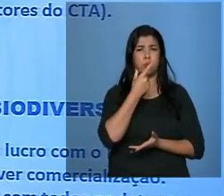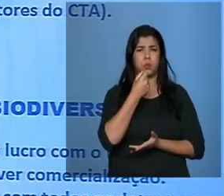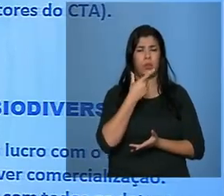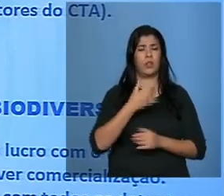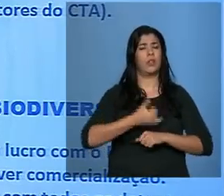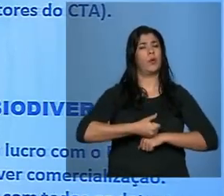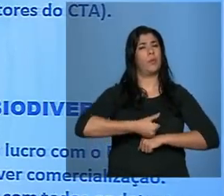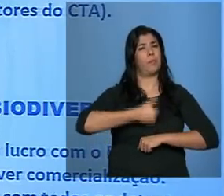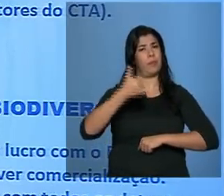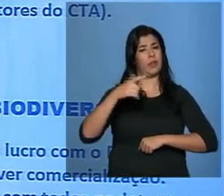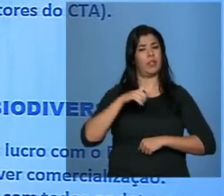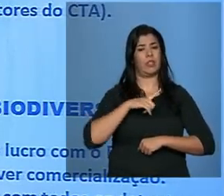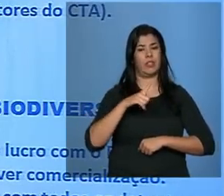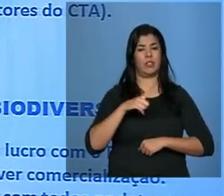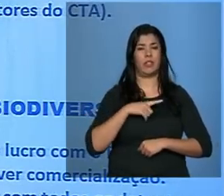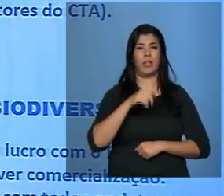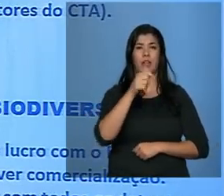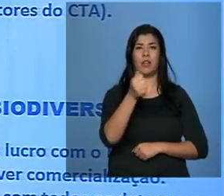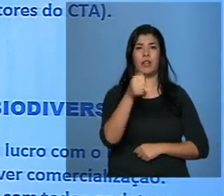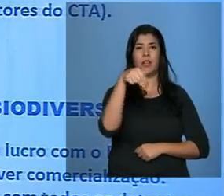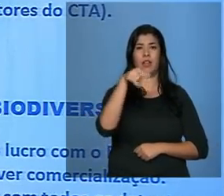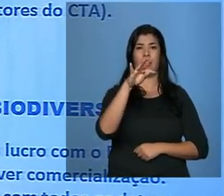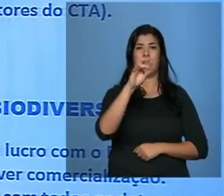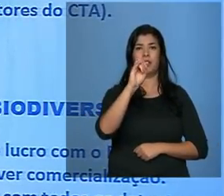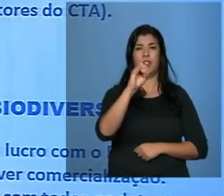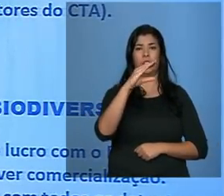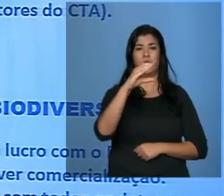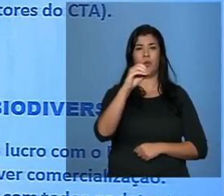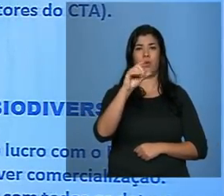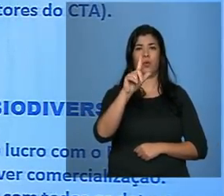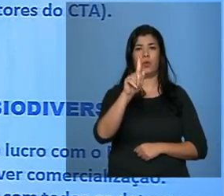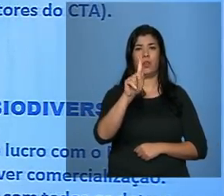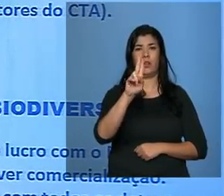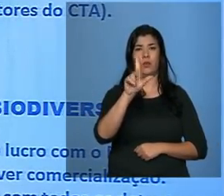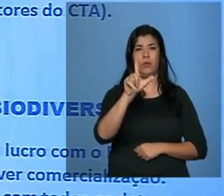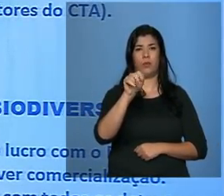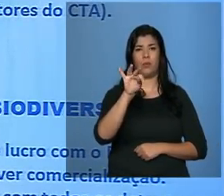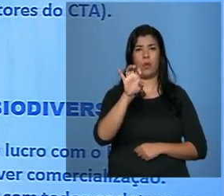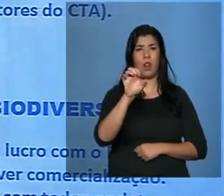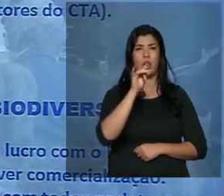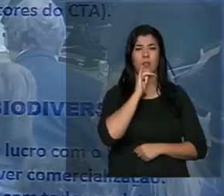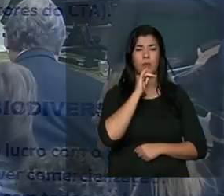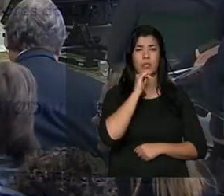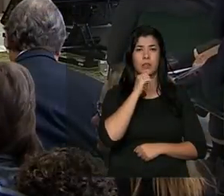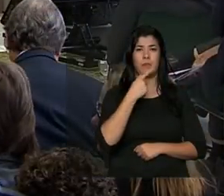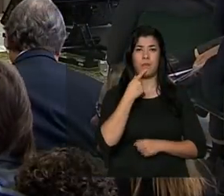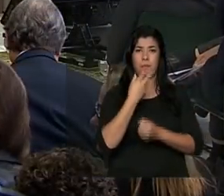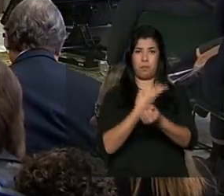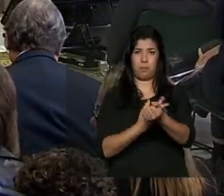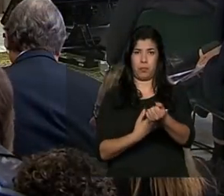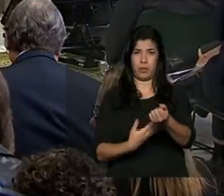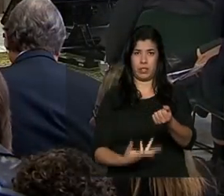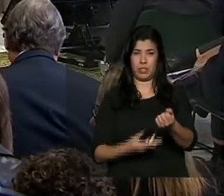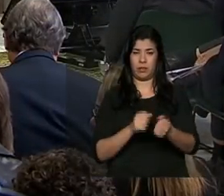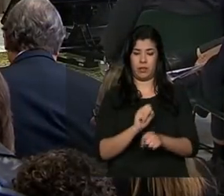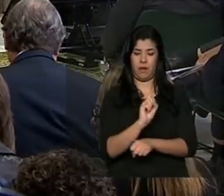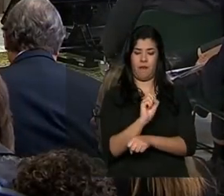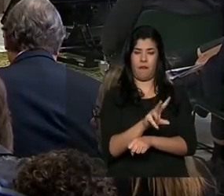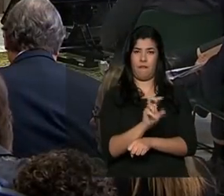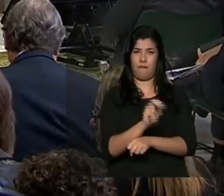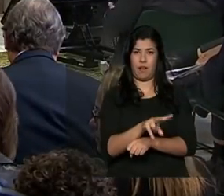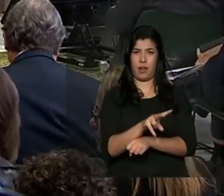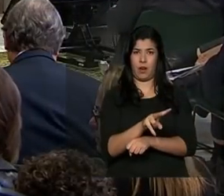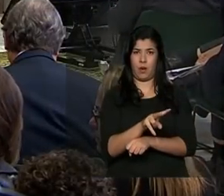melhor anticoagulante de infarto vem do veneno de uma cobra que só tem no